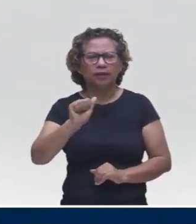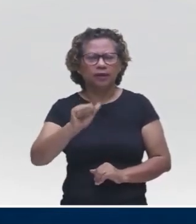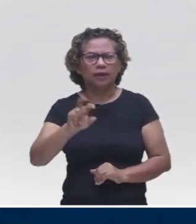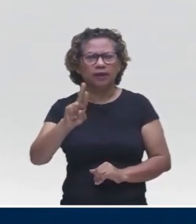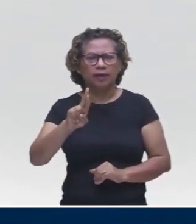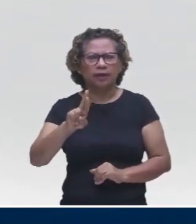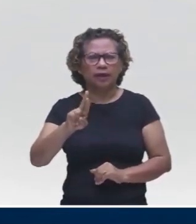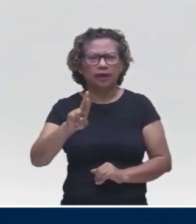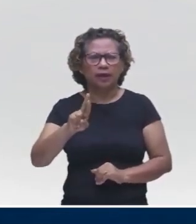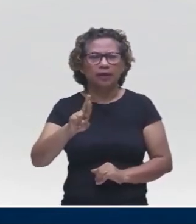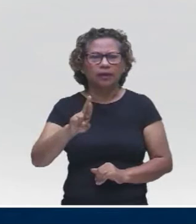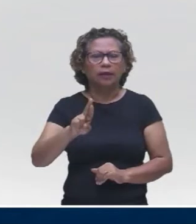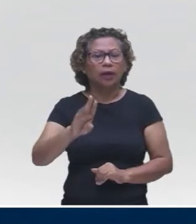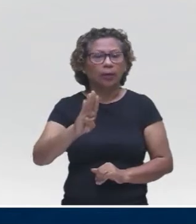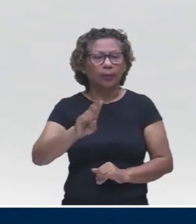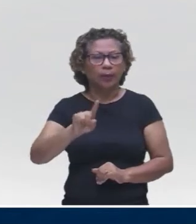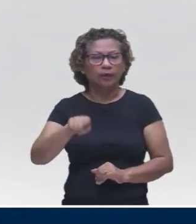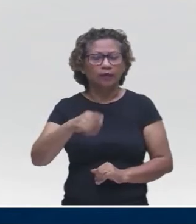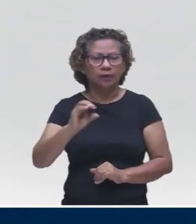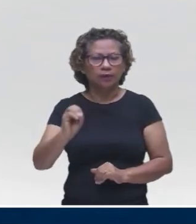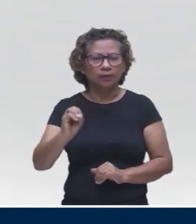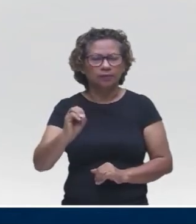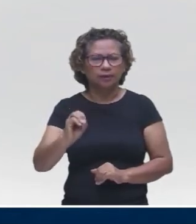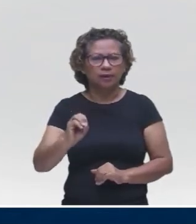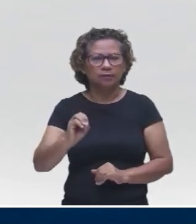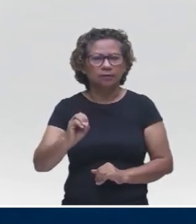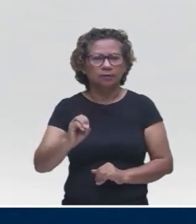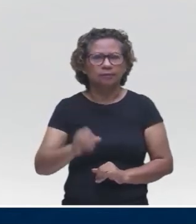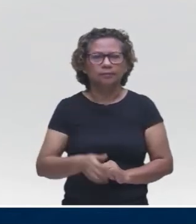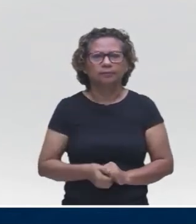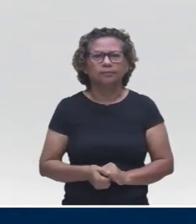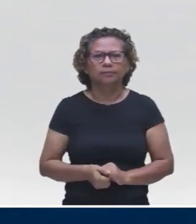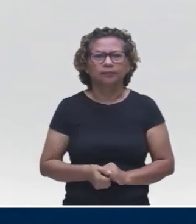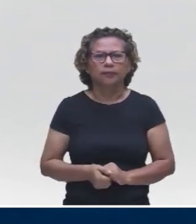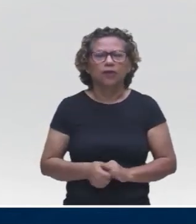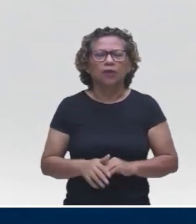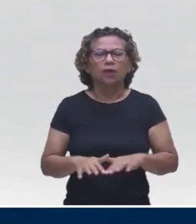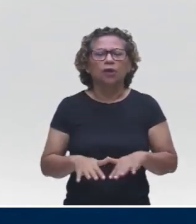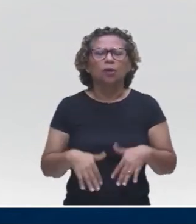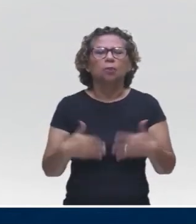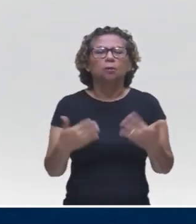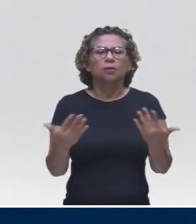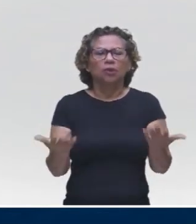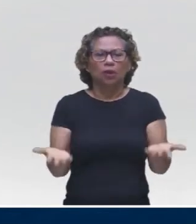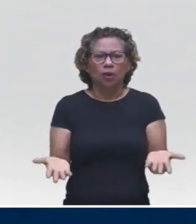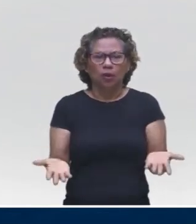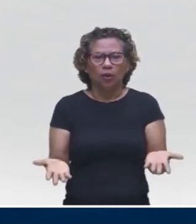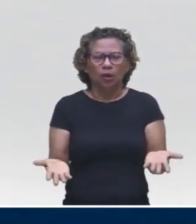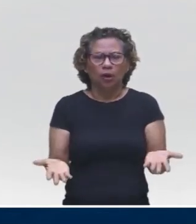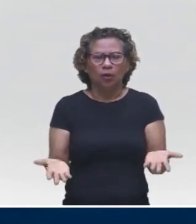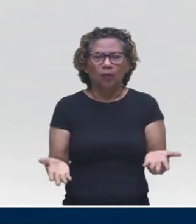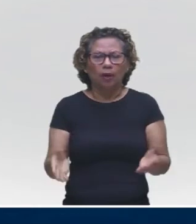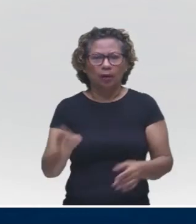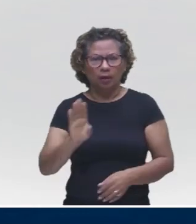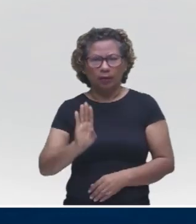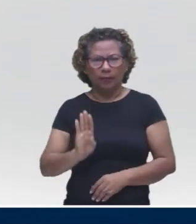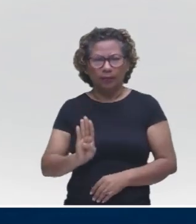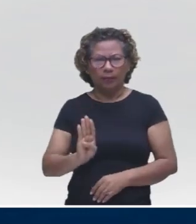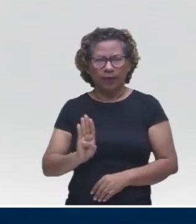quê? Porque olha só. Qual é as coordenadas aqui do ponto